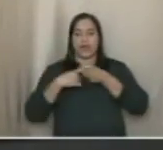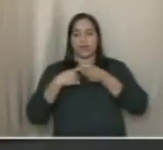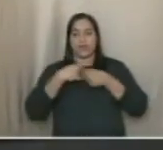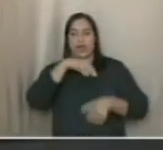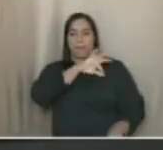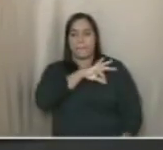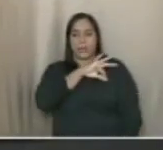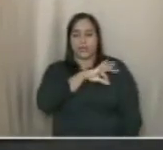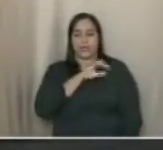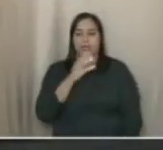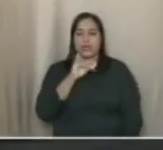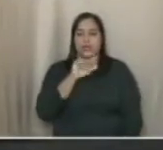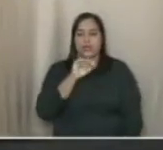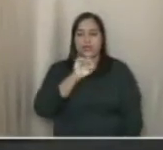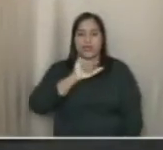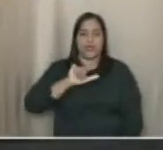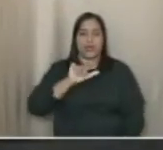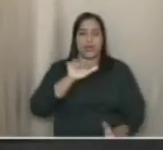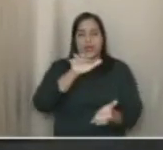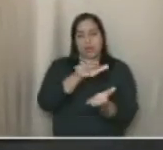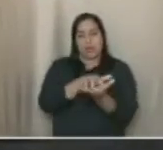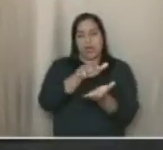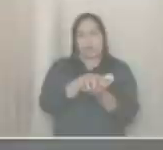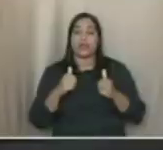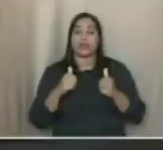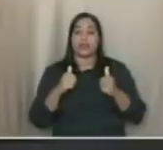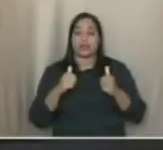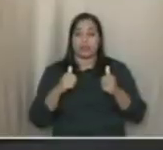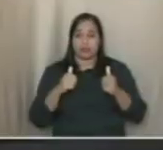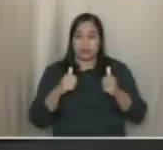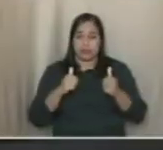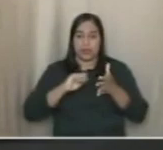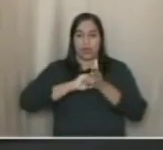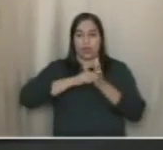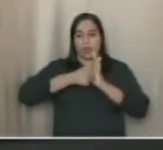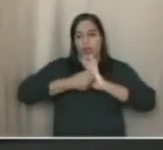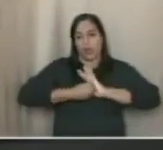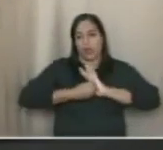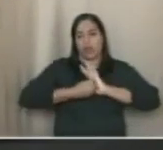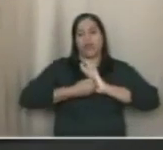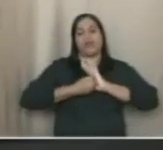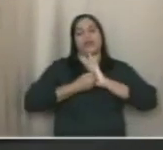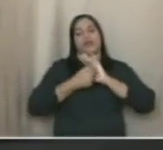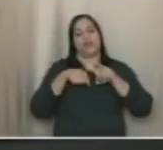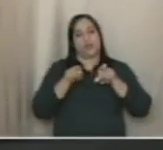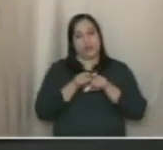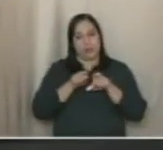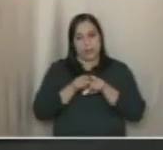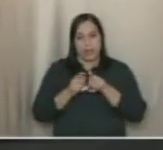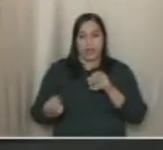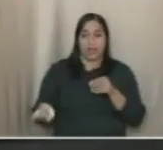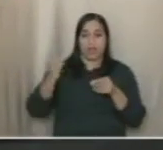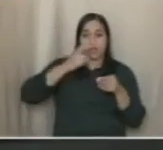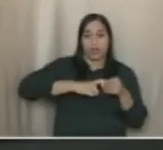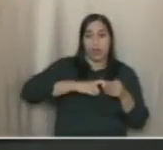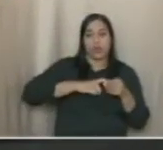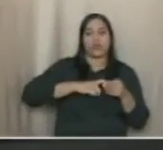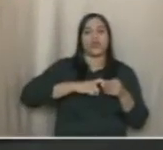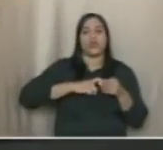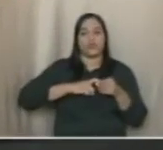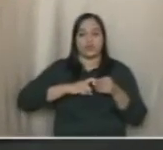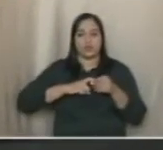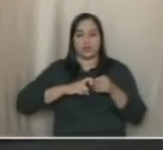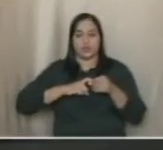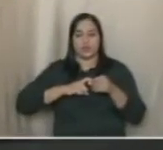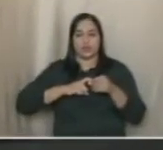Polícia Civil de Pernambuco para solicitar o bloqueio e o retorno das